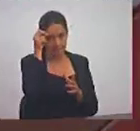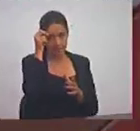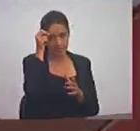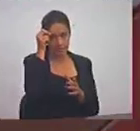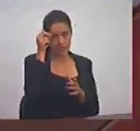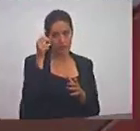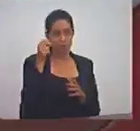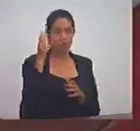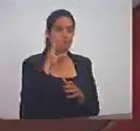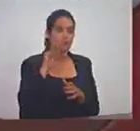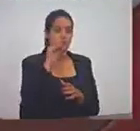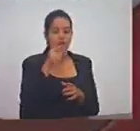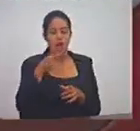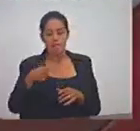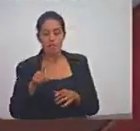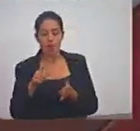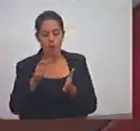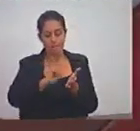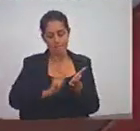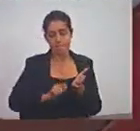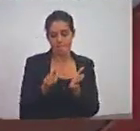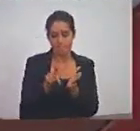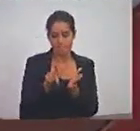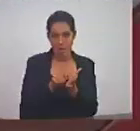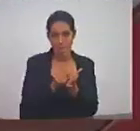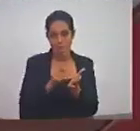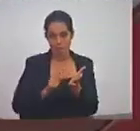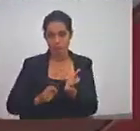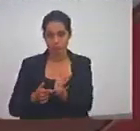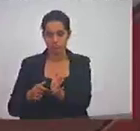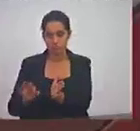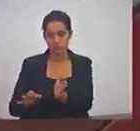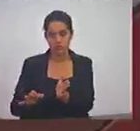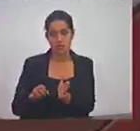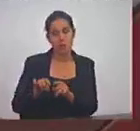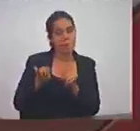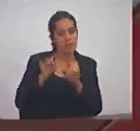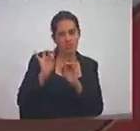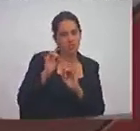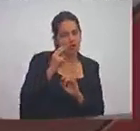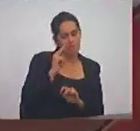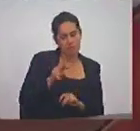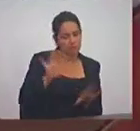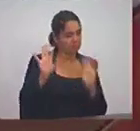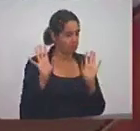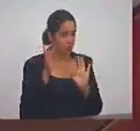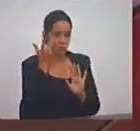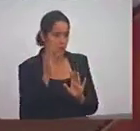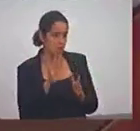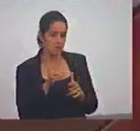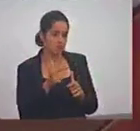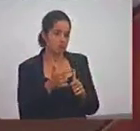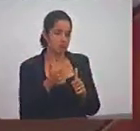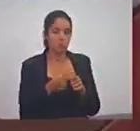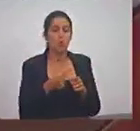fosse fazer depoimento, também não sei o porquê, e não quero saber, o problema é dele. Mas a gente só fica pensando na